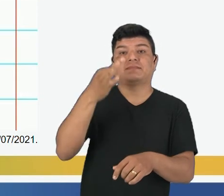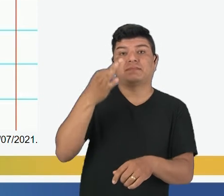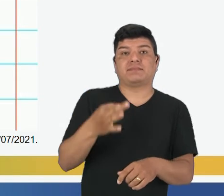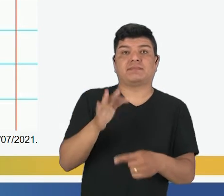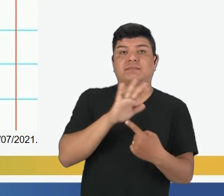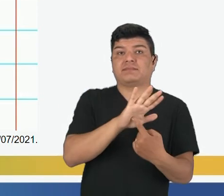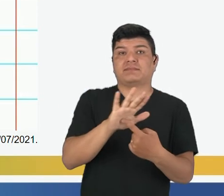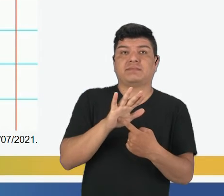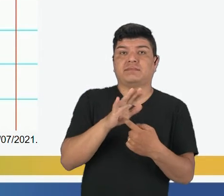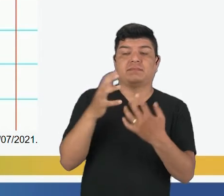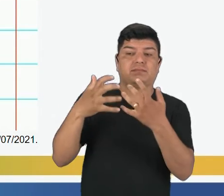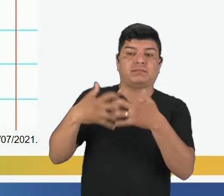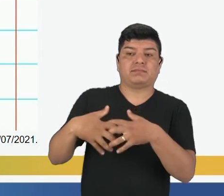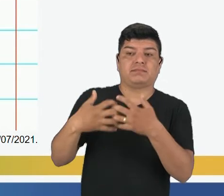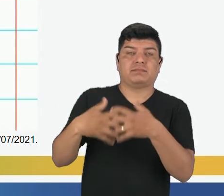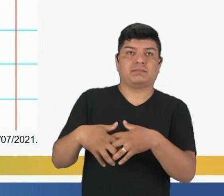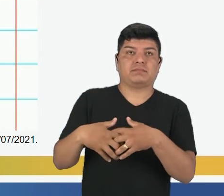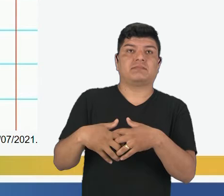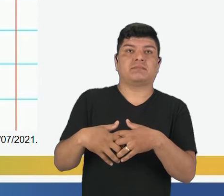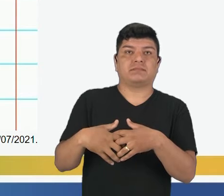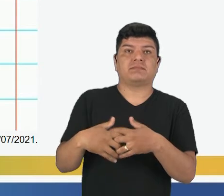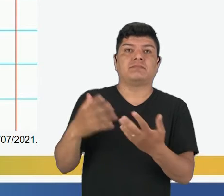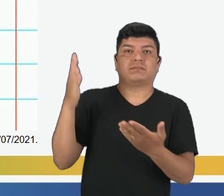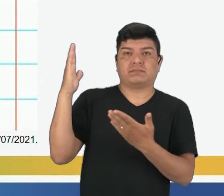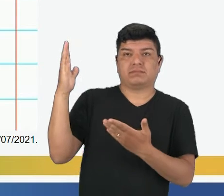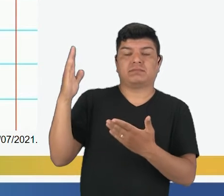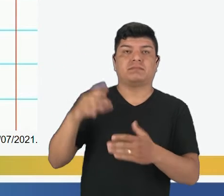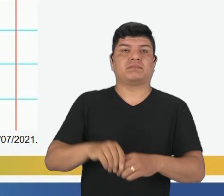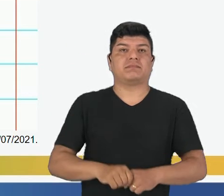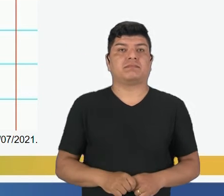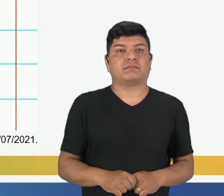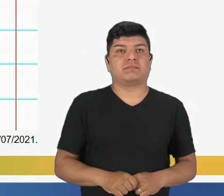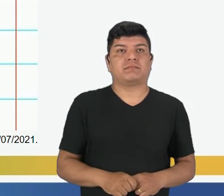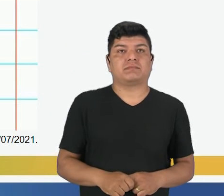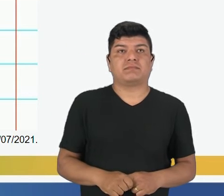para mostrar a complexidade de um ecossistema